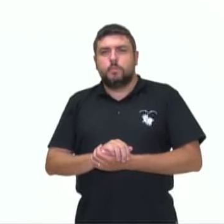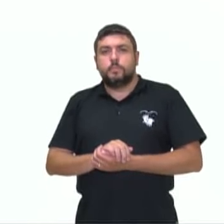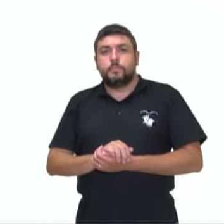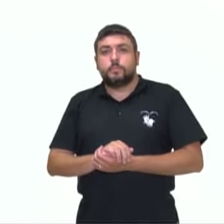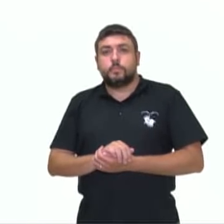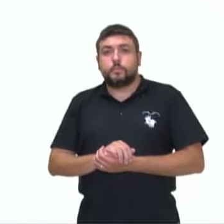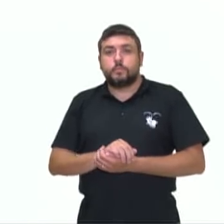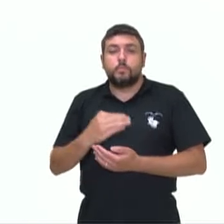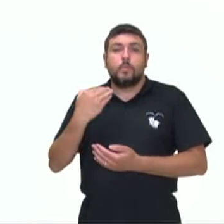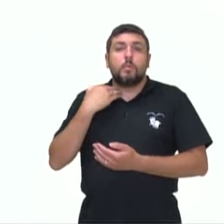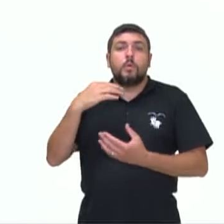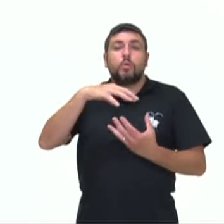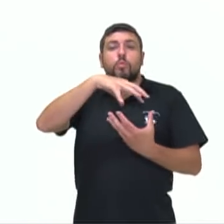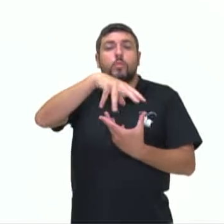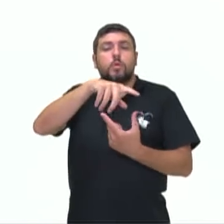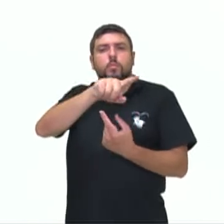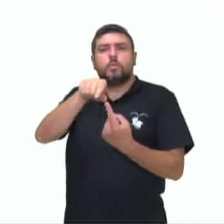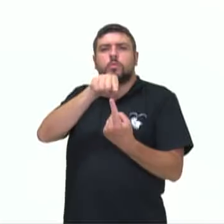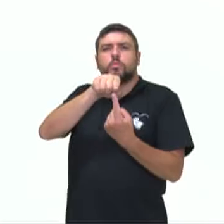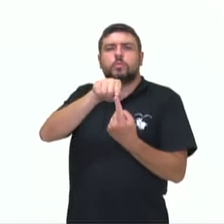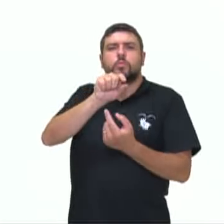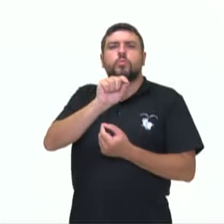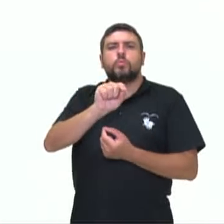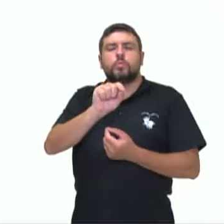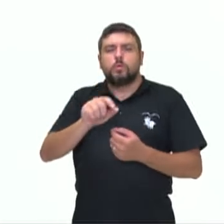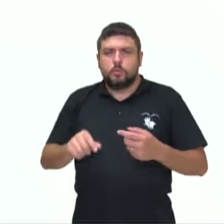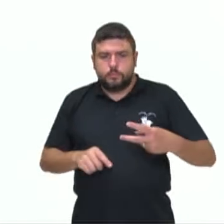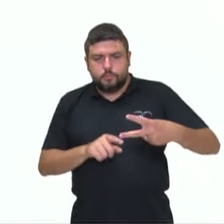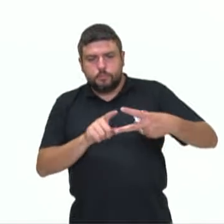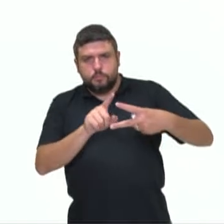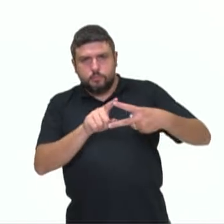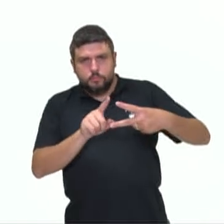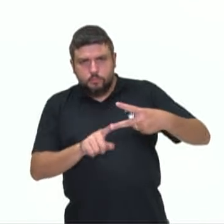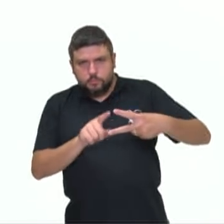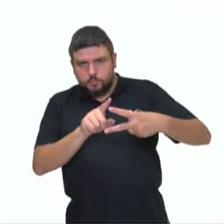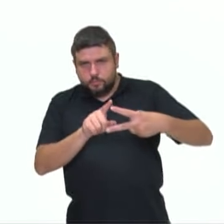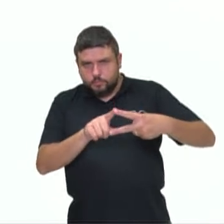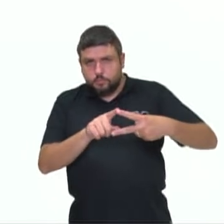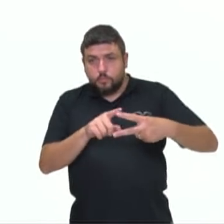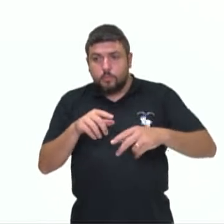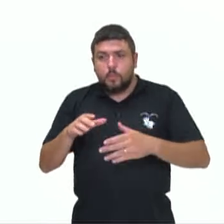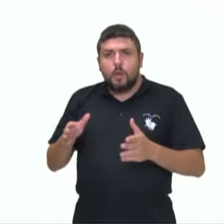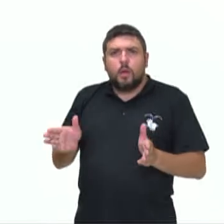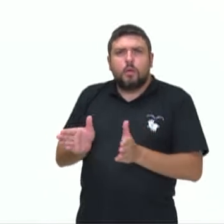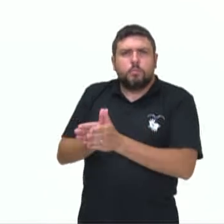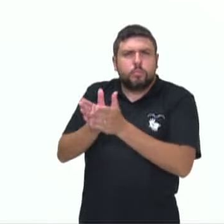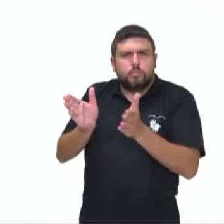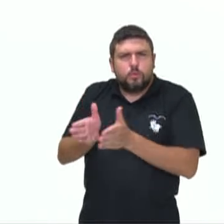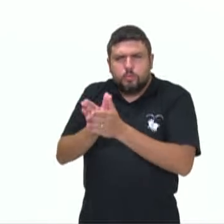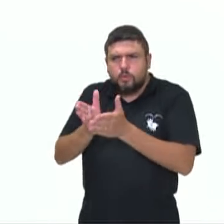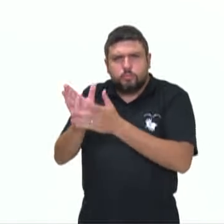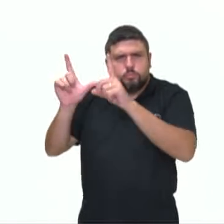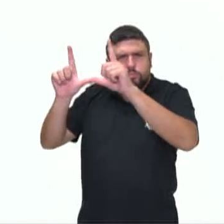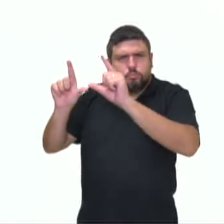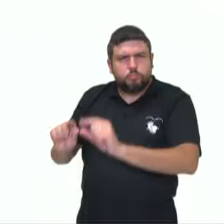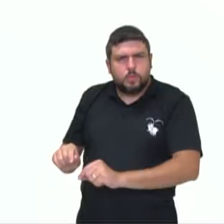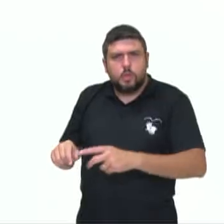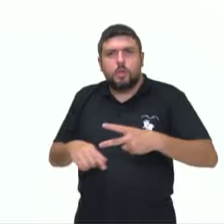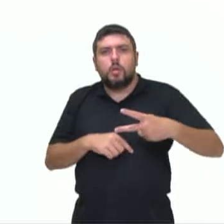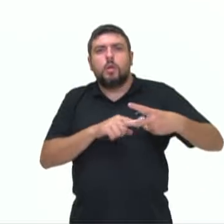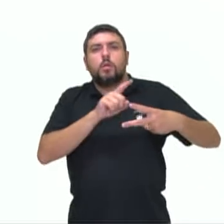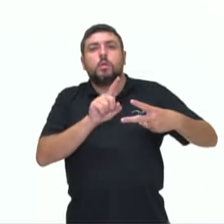É alcançar o duplo objetivo de diminuir ou erradicar a pobreza extrema e de construir